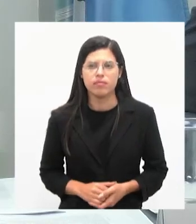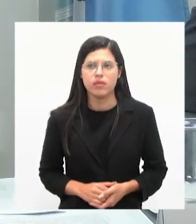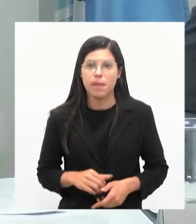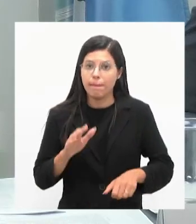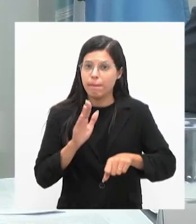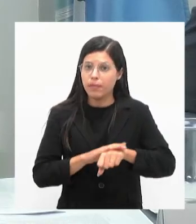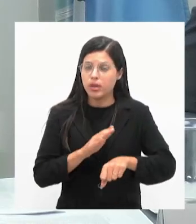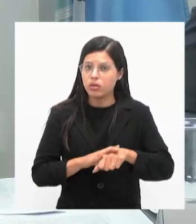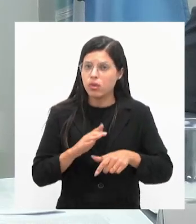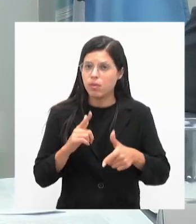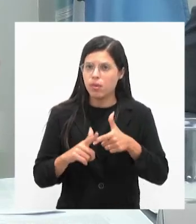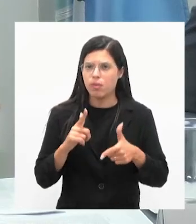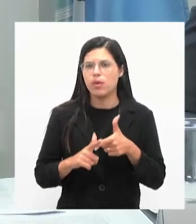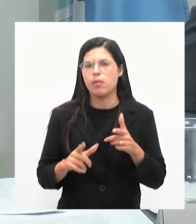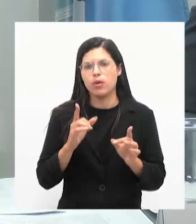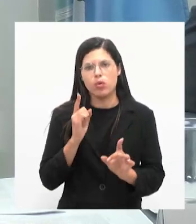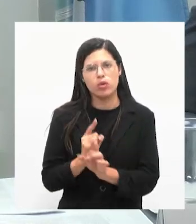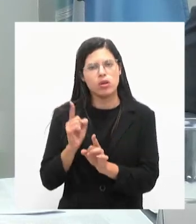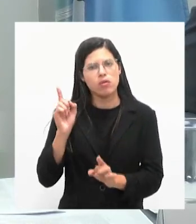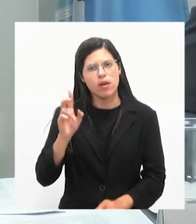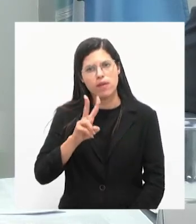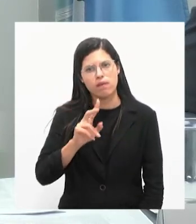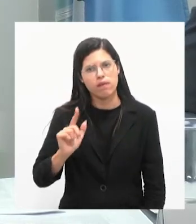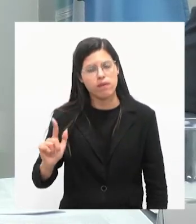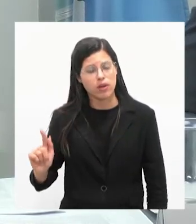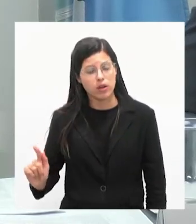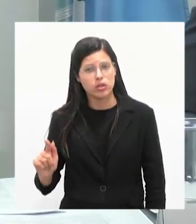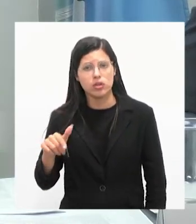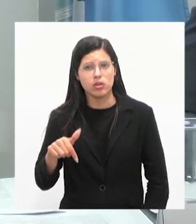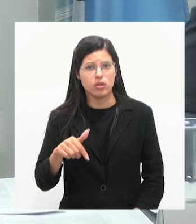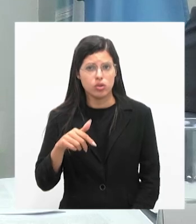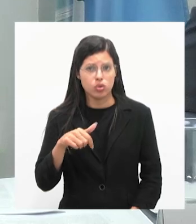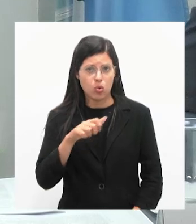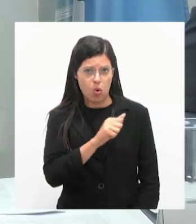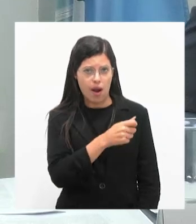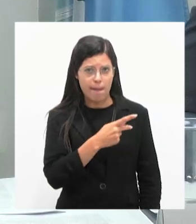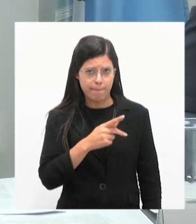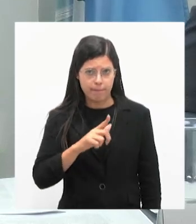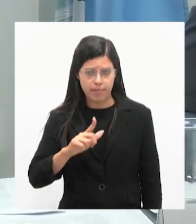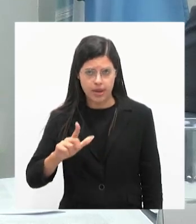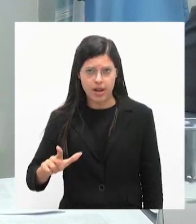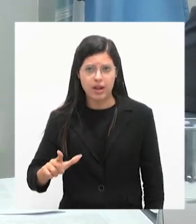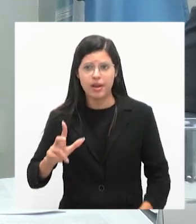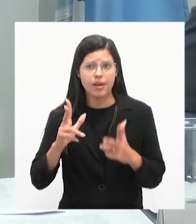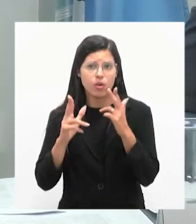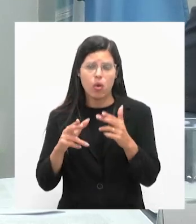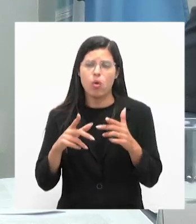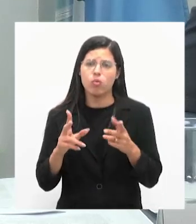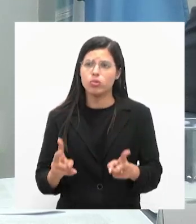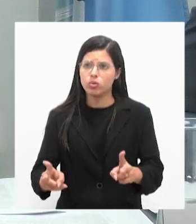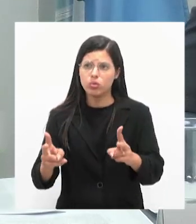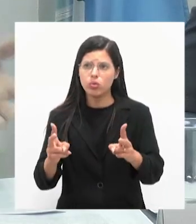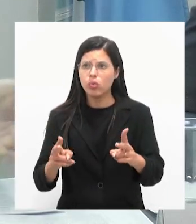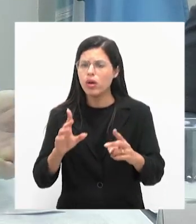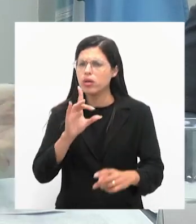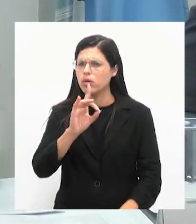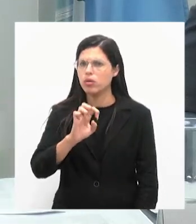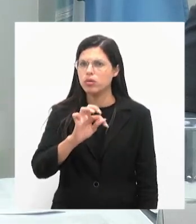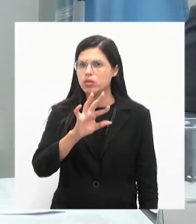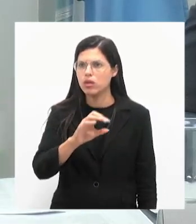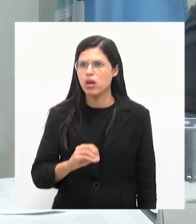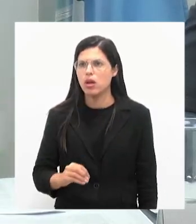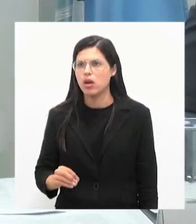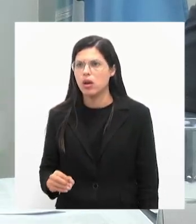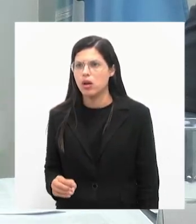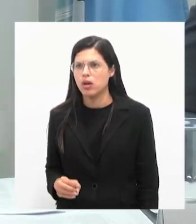que nós encontramos em Vargem Grande com a PL são os mesmos que tem hoje com a Rio Parque. Aonde estava o Detro na hora de dar posse